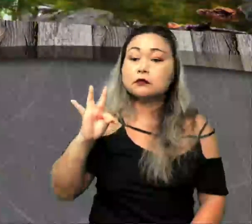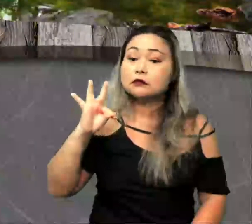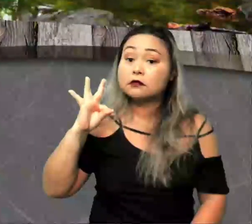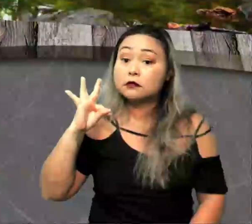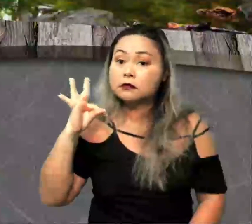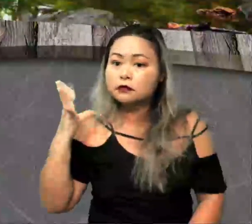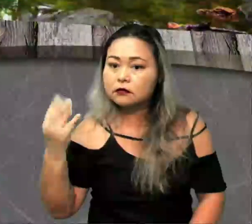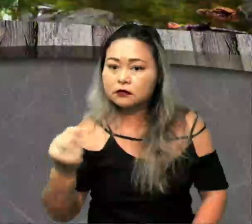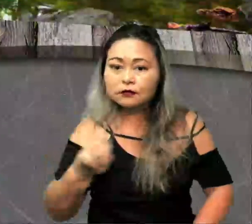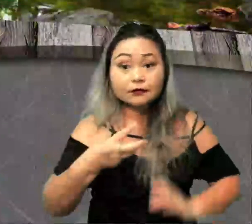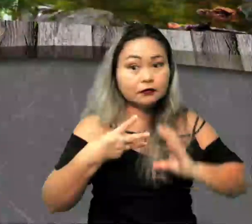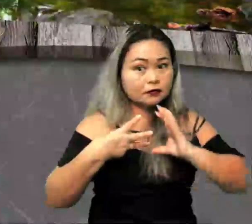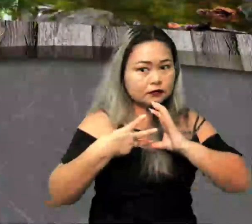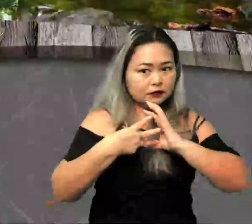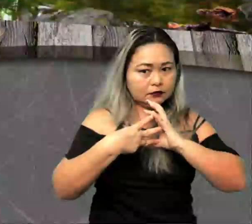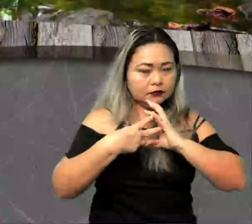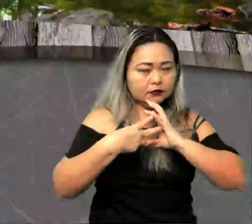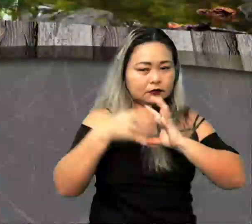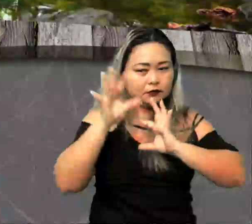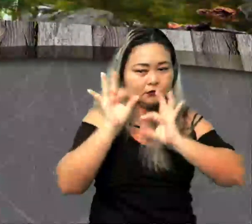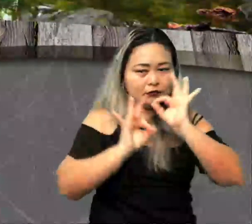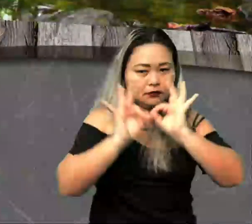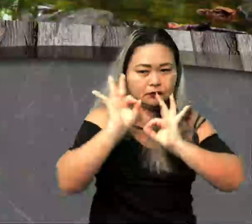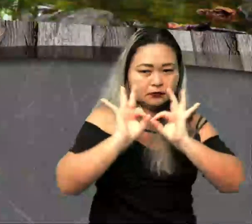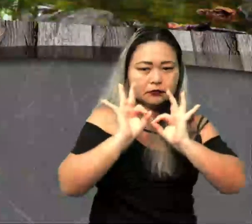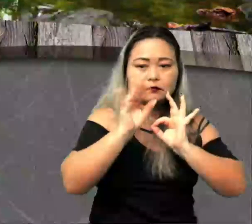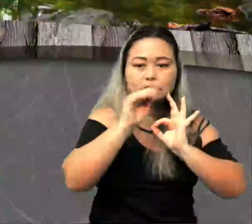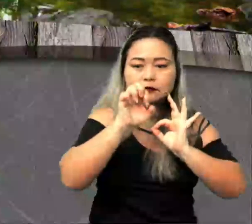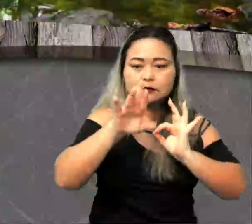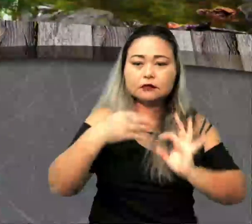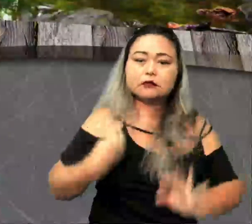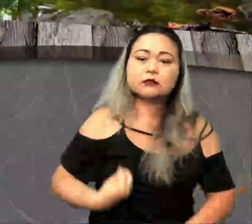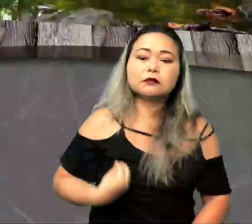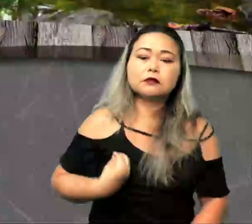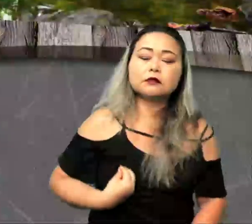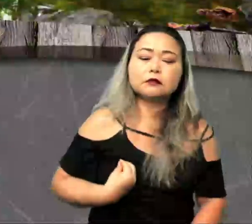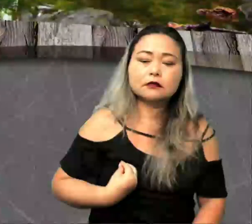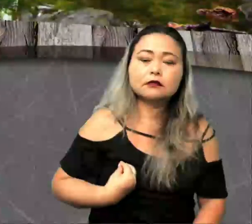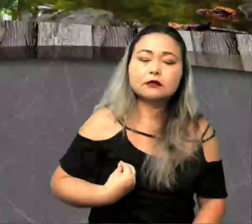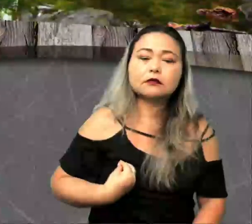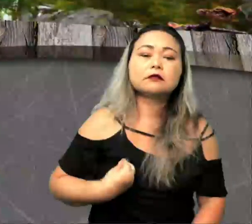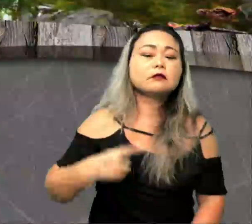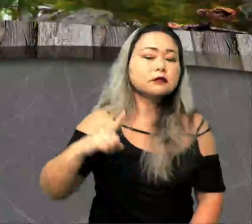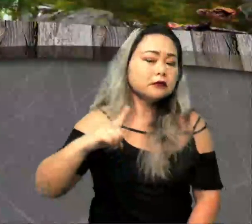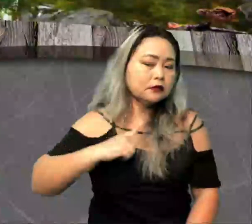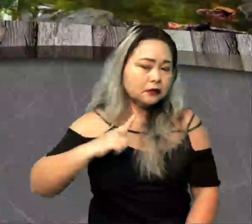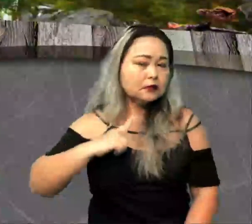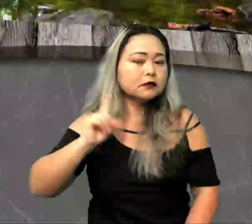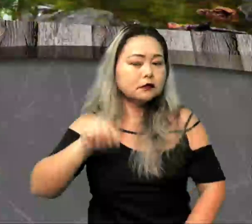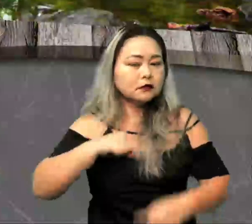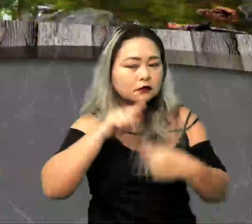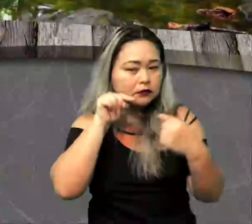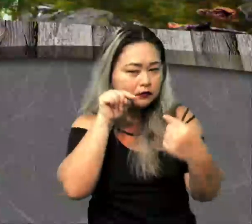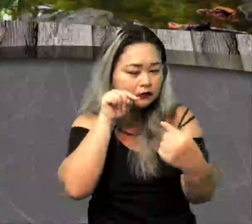Toda célula que vai constituir o ser vivo, ela tem uma